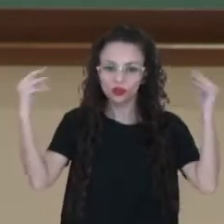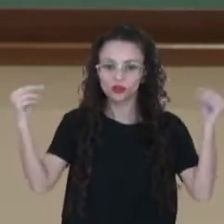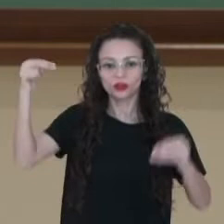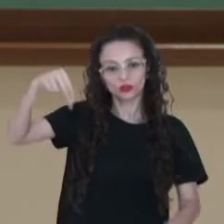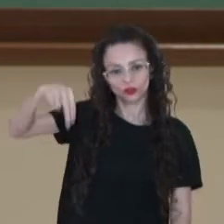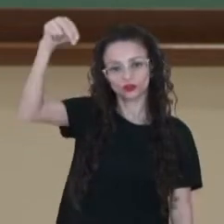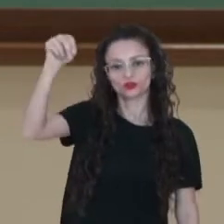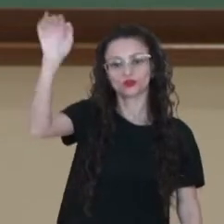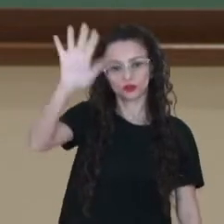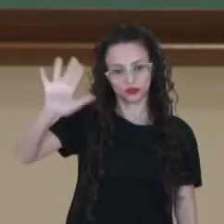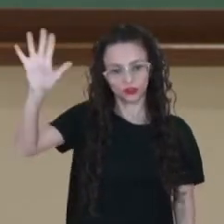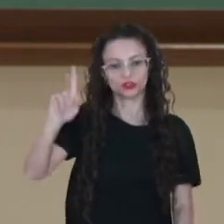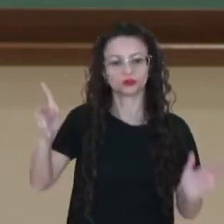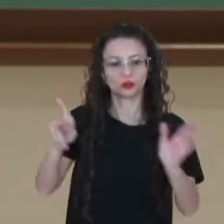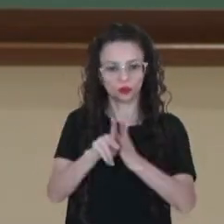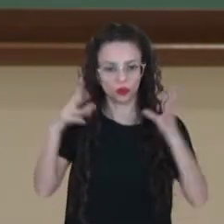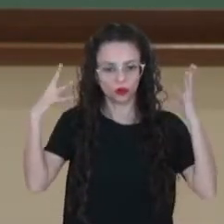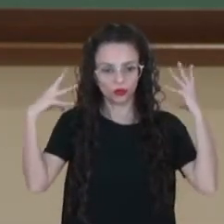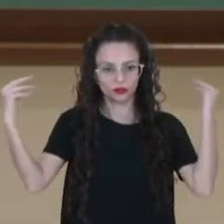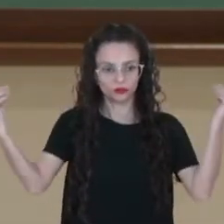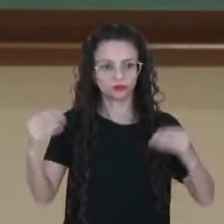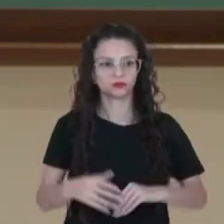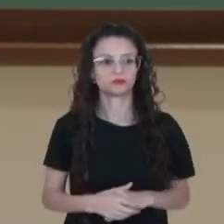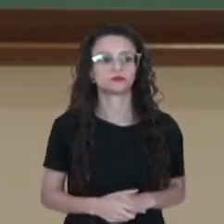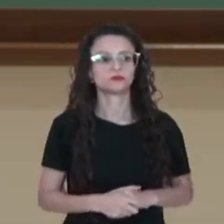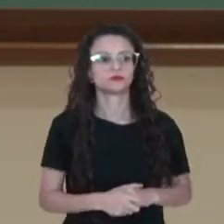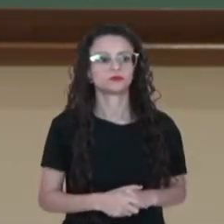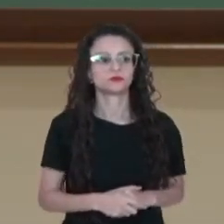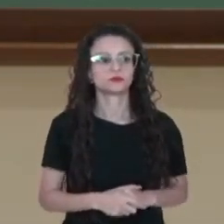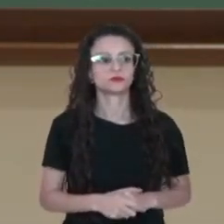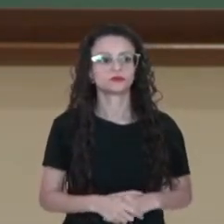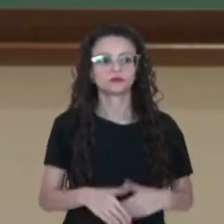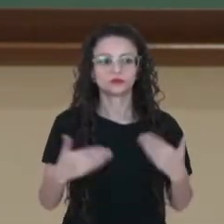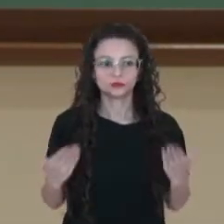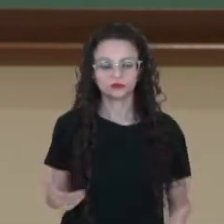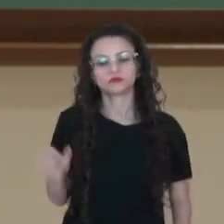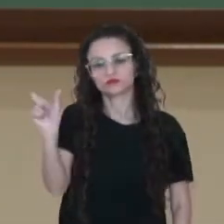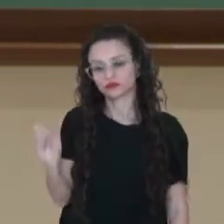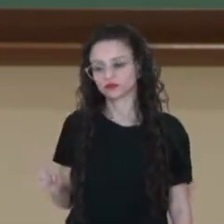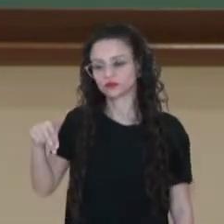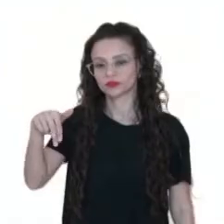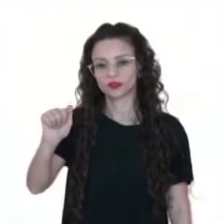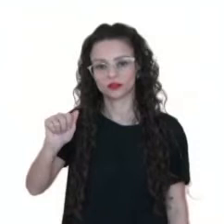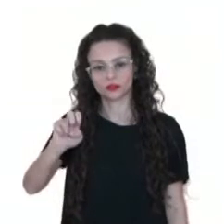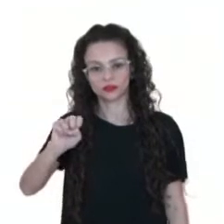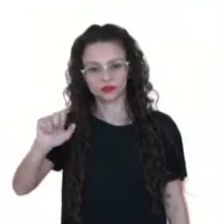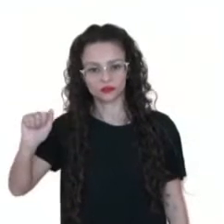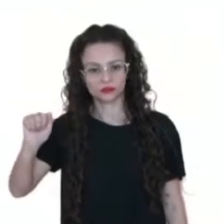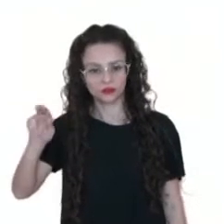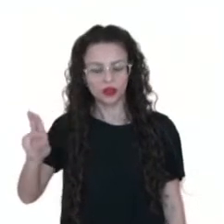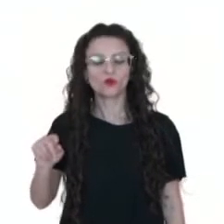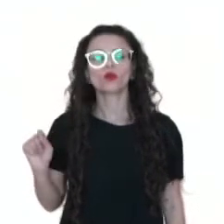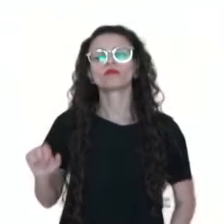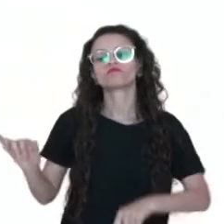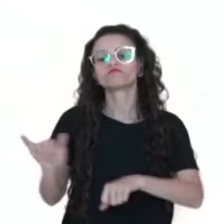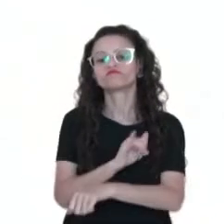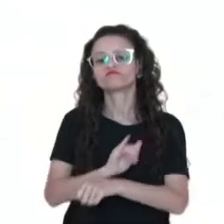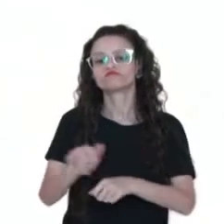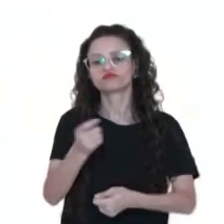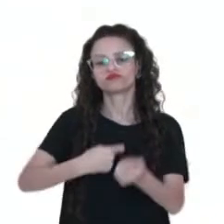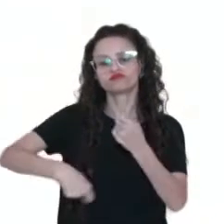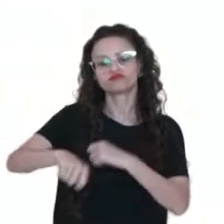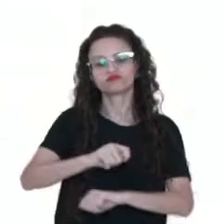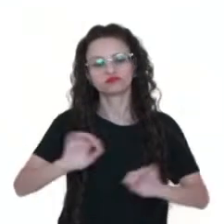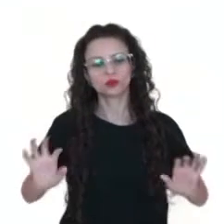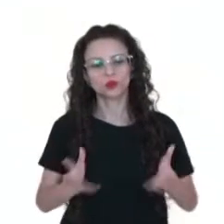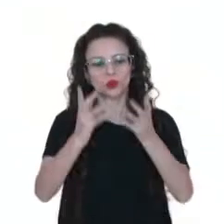Nordeste holandês. Né? Então aqui, Maurício de Nassau procurou reestruturar